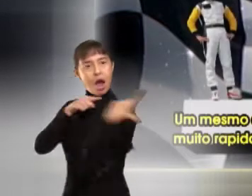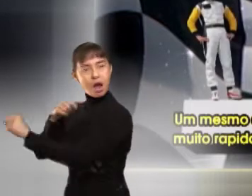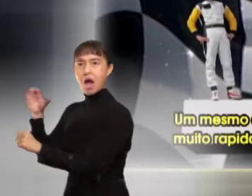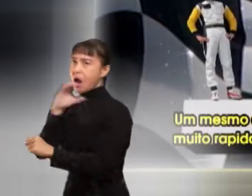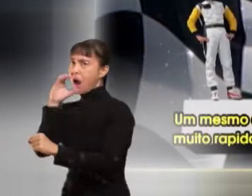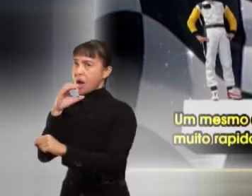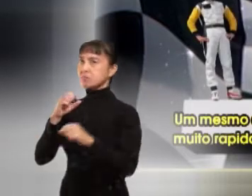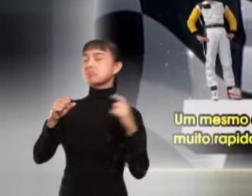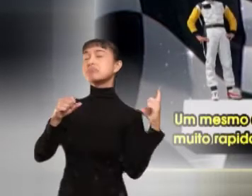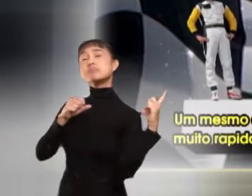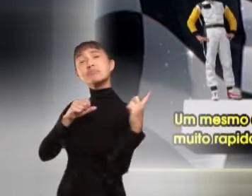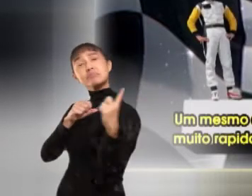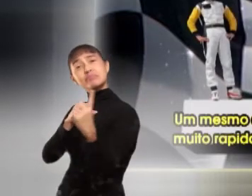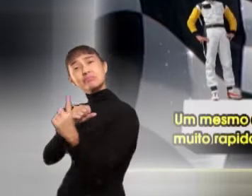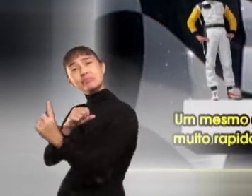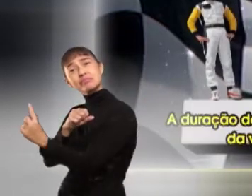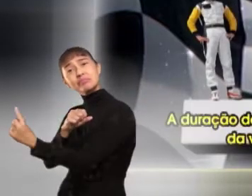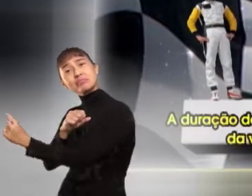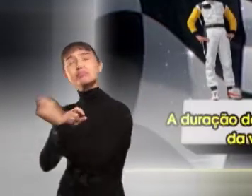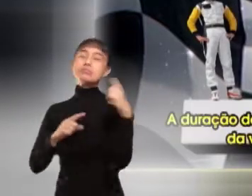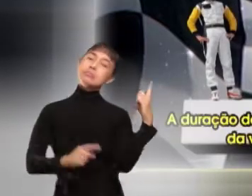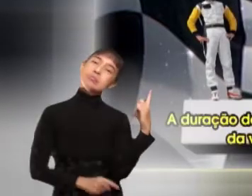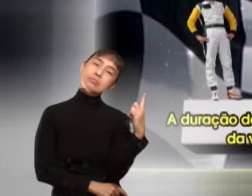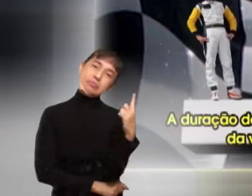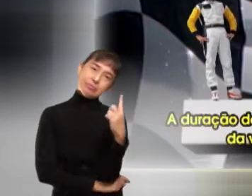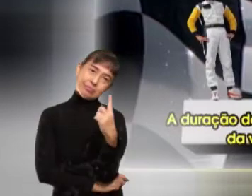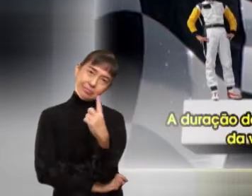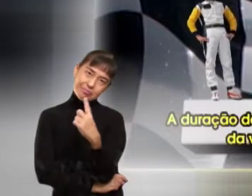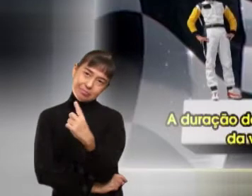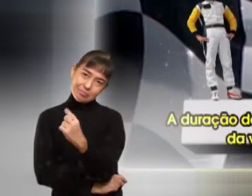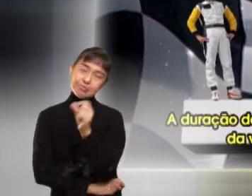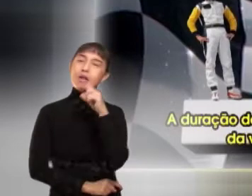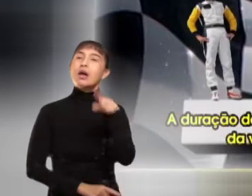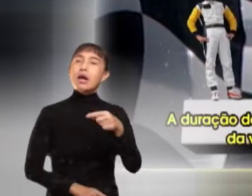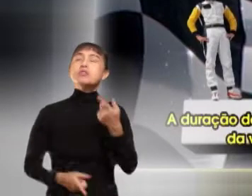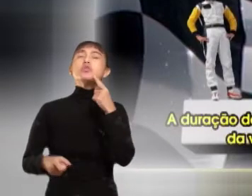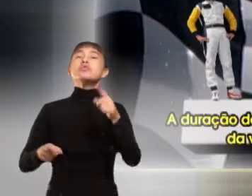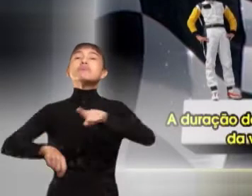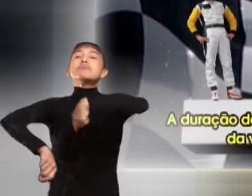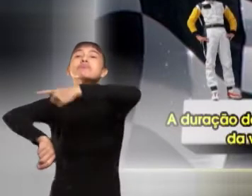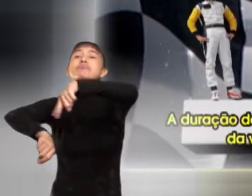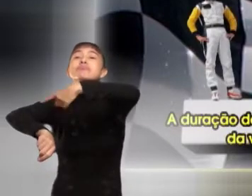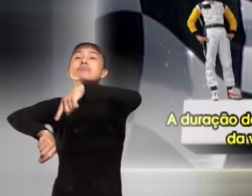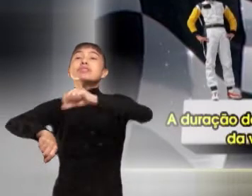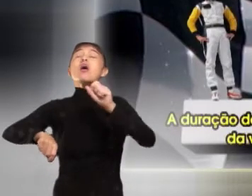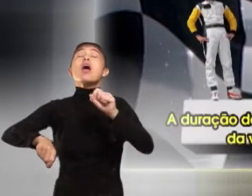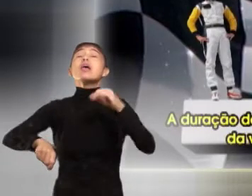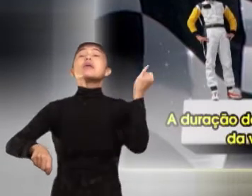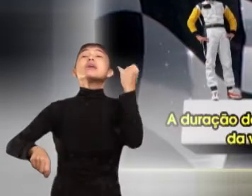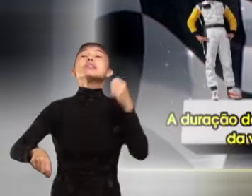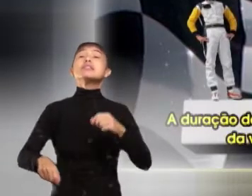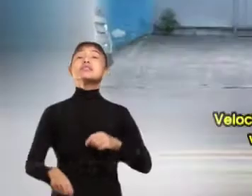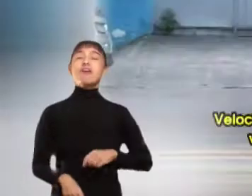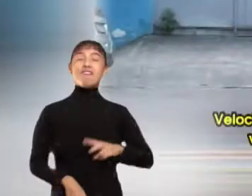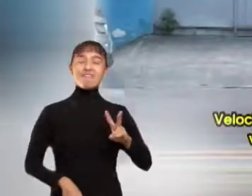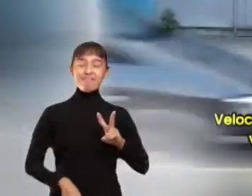rapidamente ou bem lentamente. A duração do percurso dependerá apenas da velocidade do